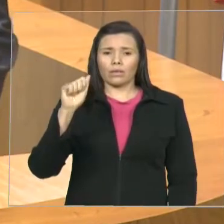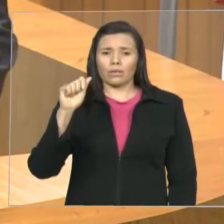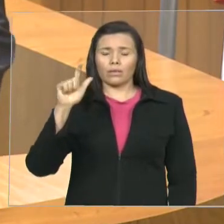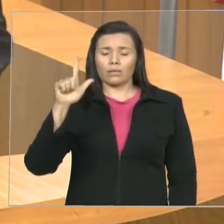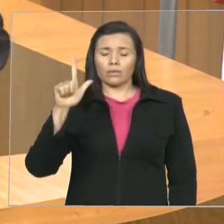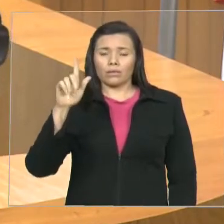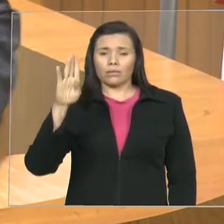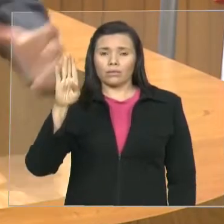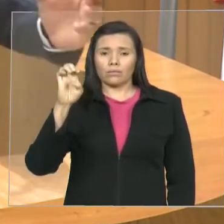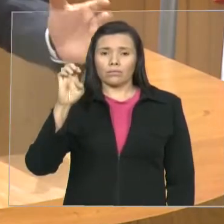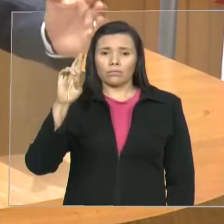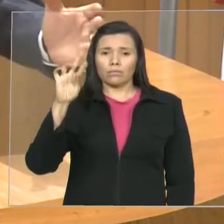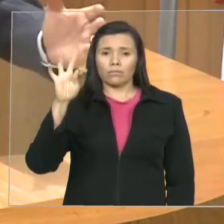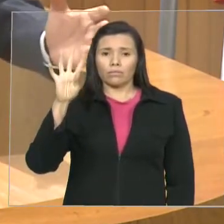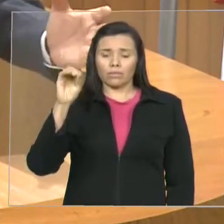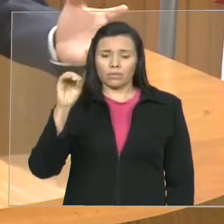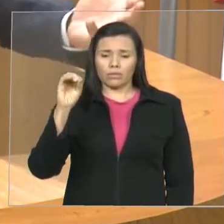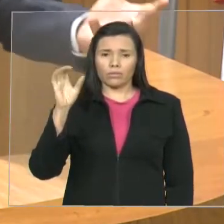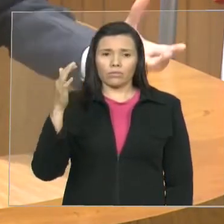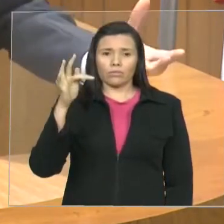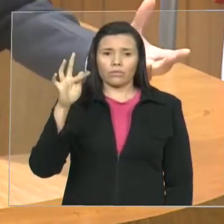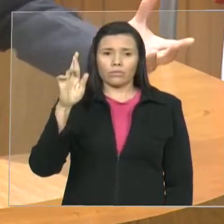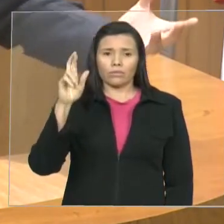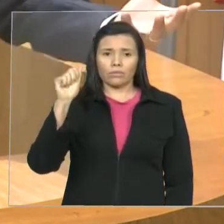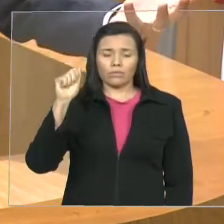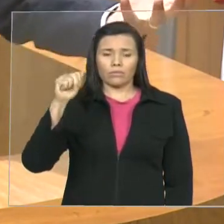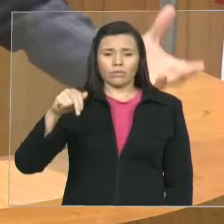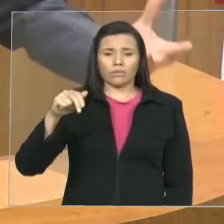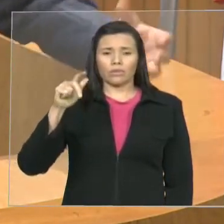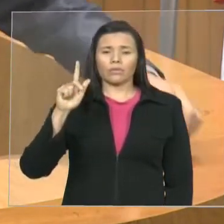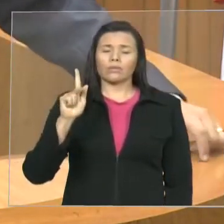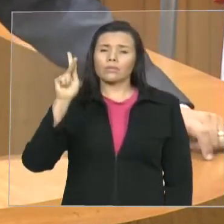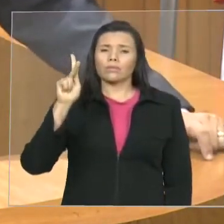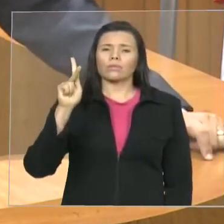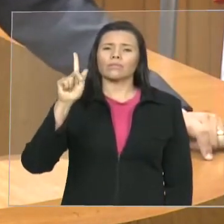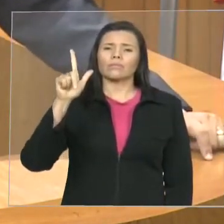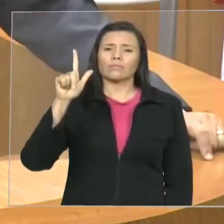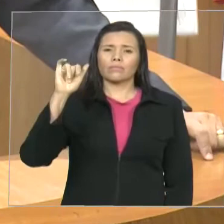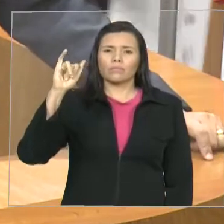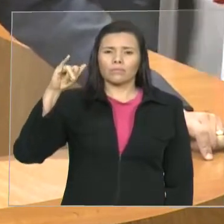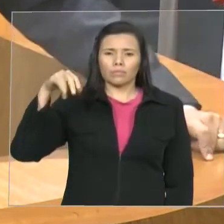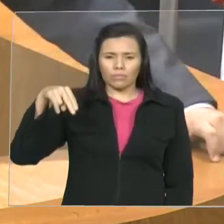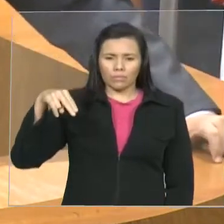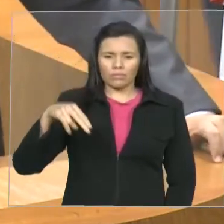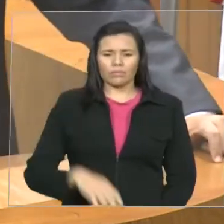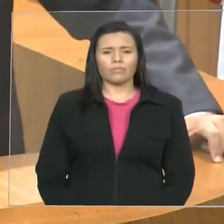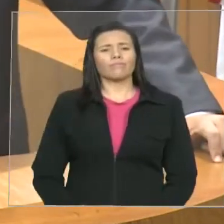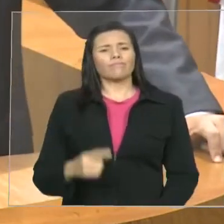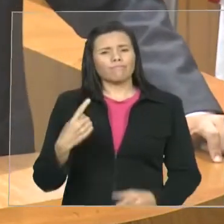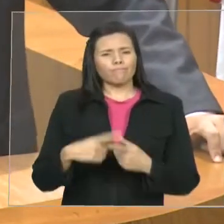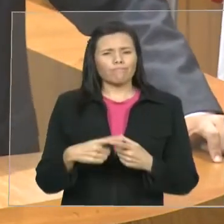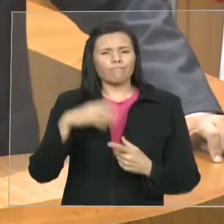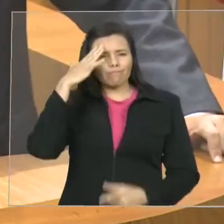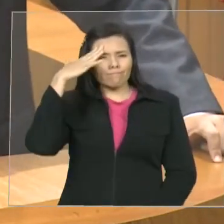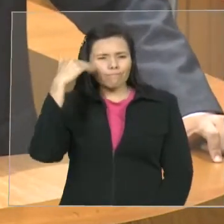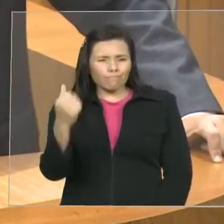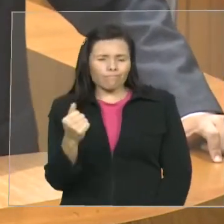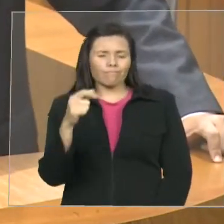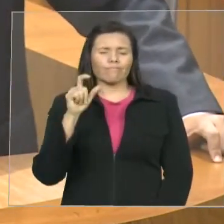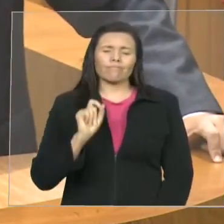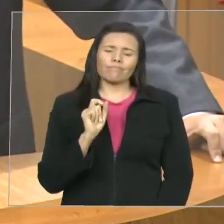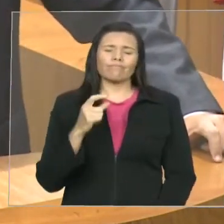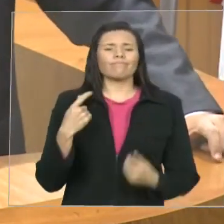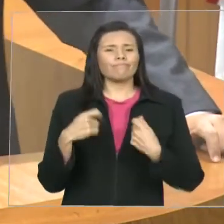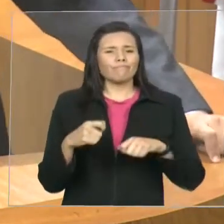grande lutador por essa ideia de preservar a memória do nosso povo. Adalberto faleceu há pouco mais de um